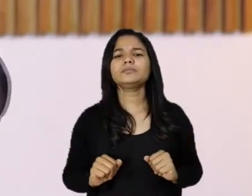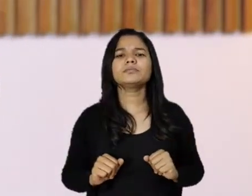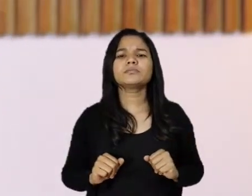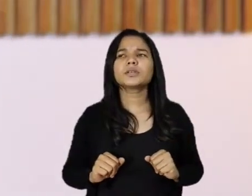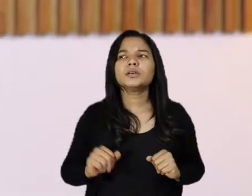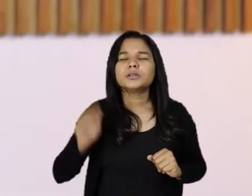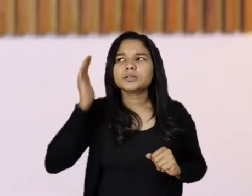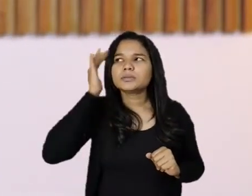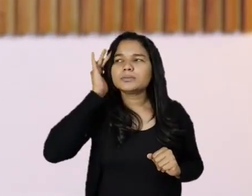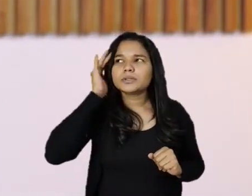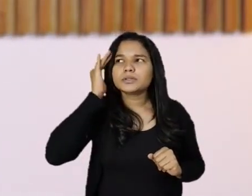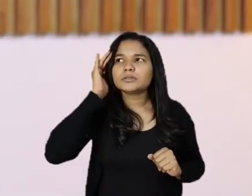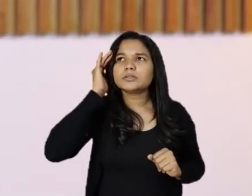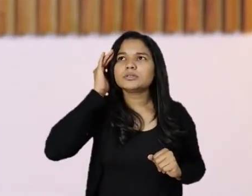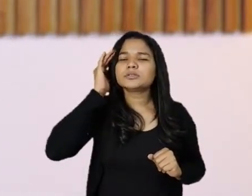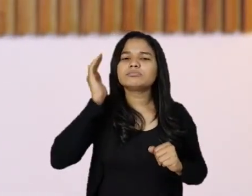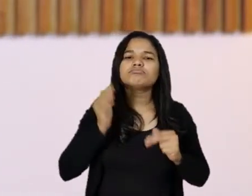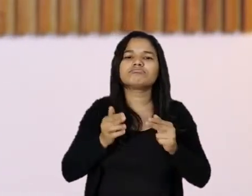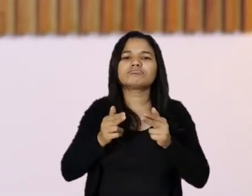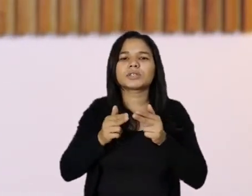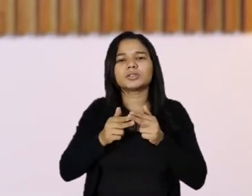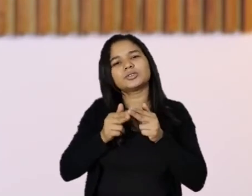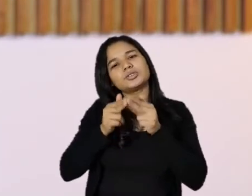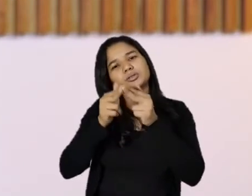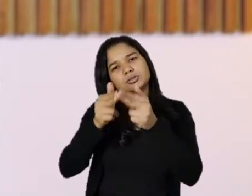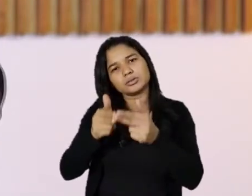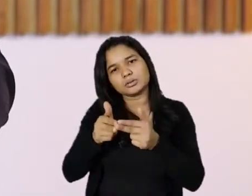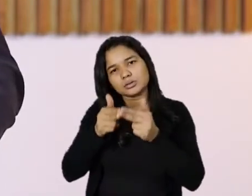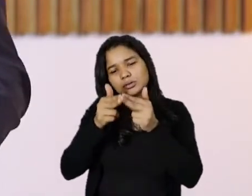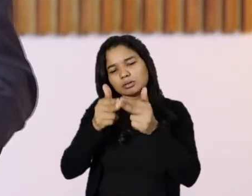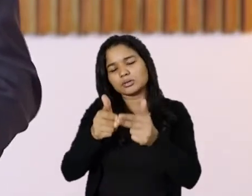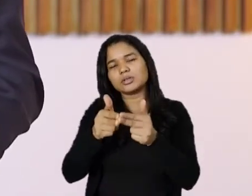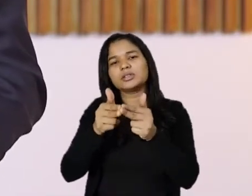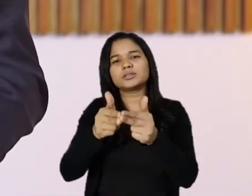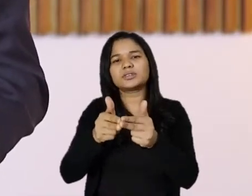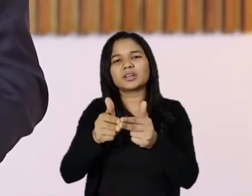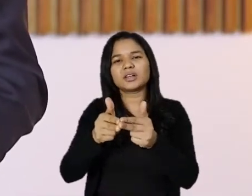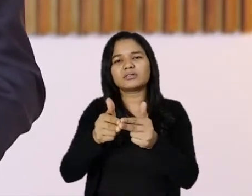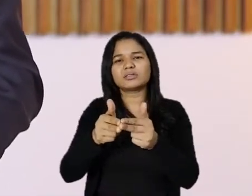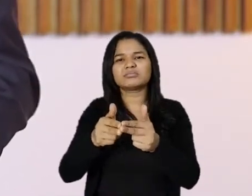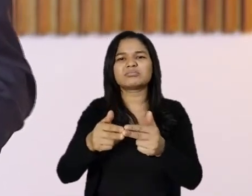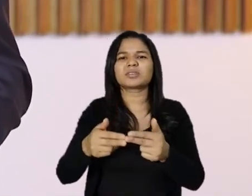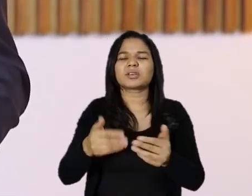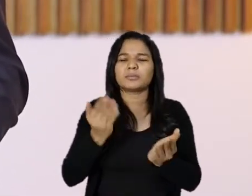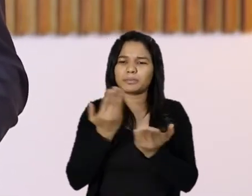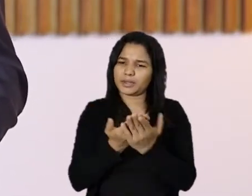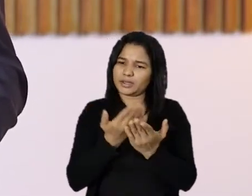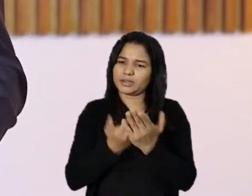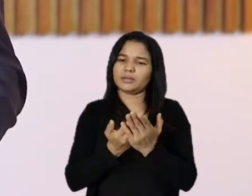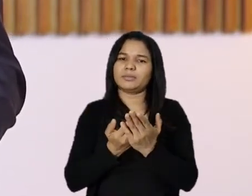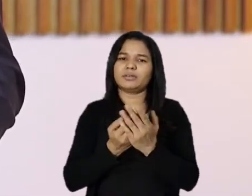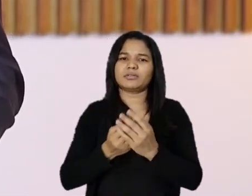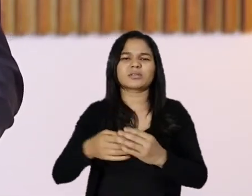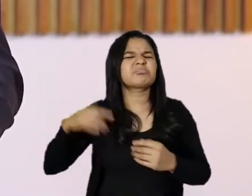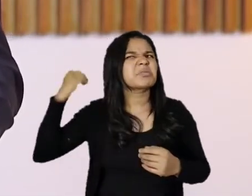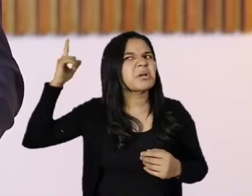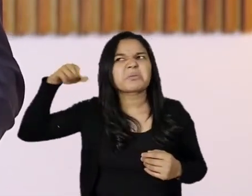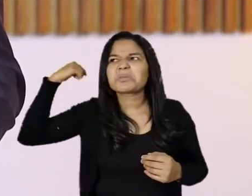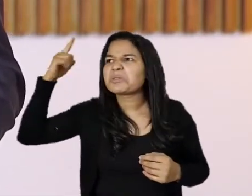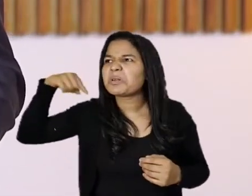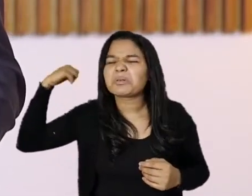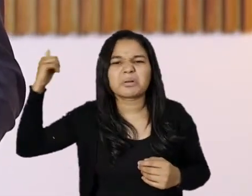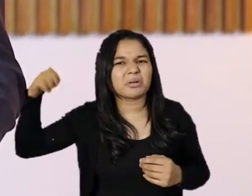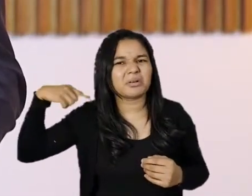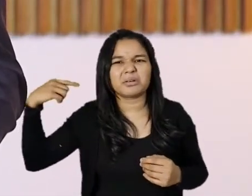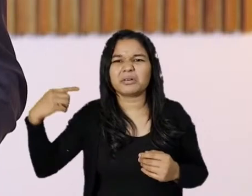pregando a palavra. Lembra que eu disse que rotularam Noé como louco, fanático, extremista? Pois bem, era assim que foi assim